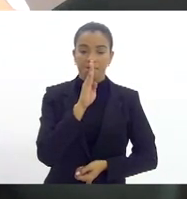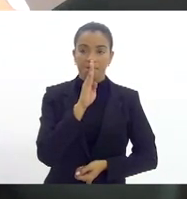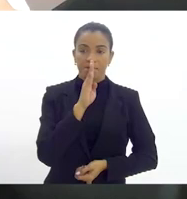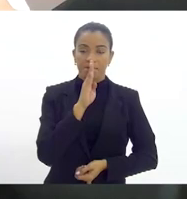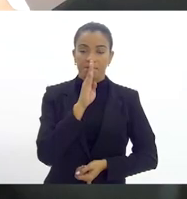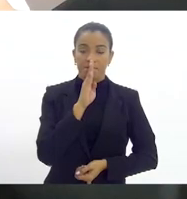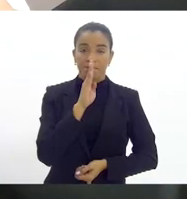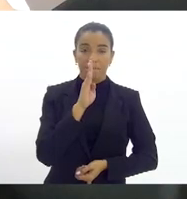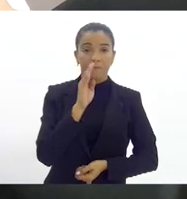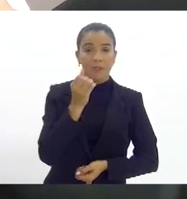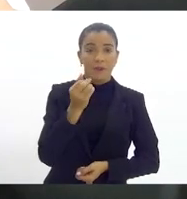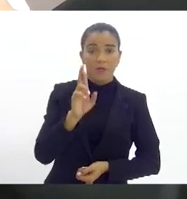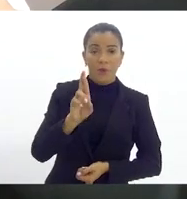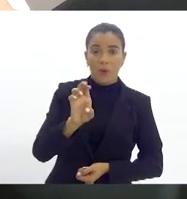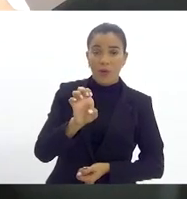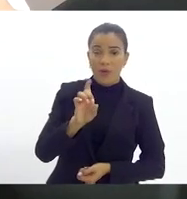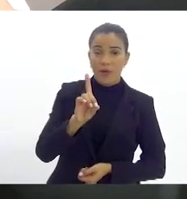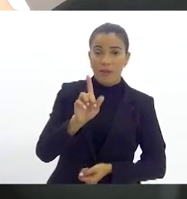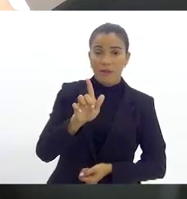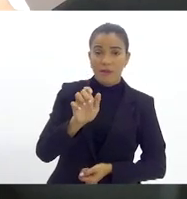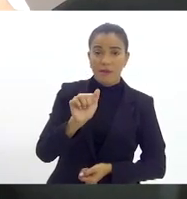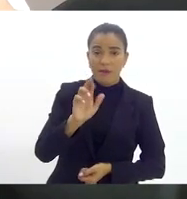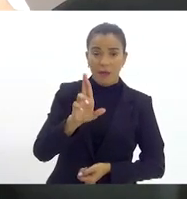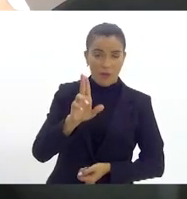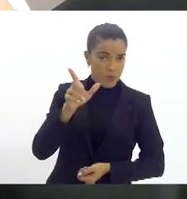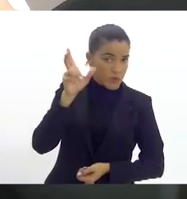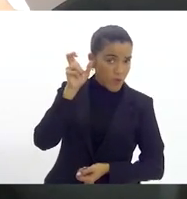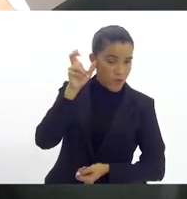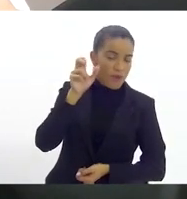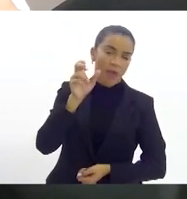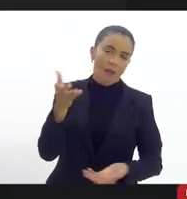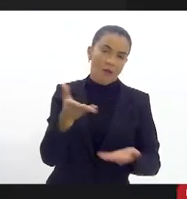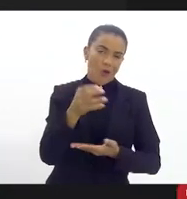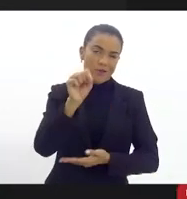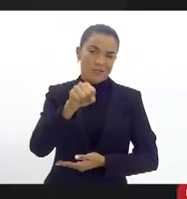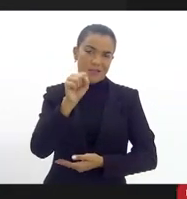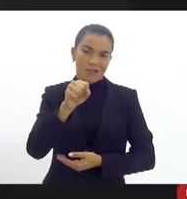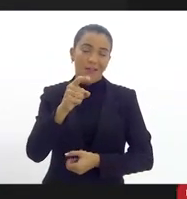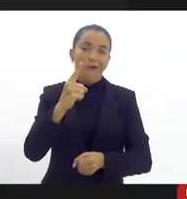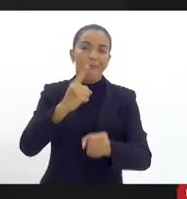chora Edgar o Senhor nos ouve agora sim